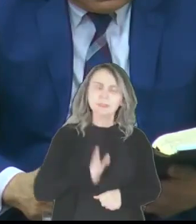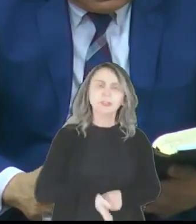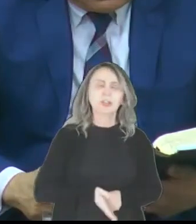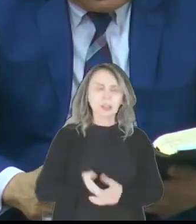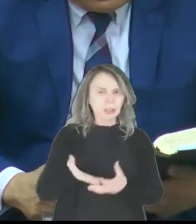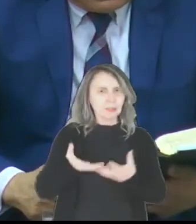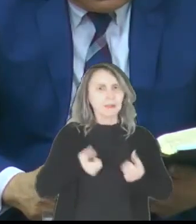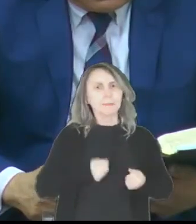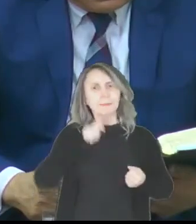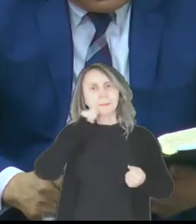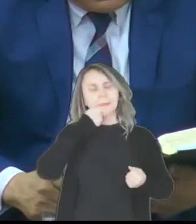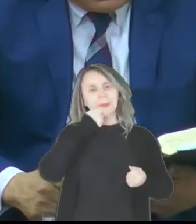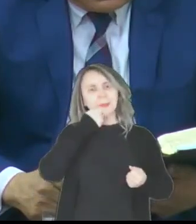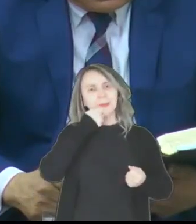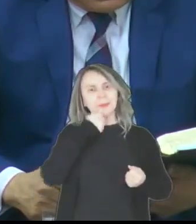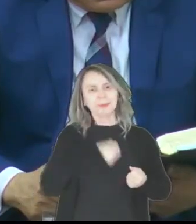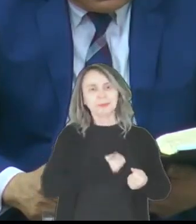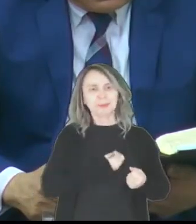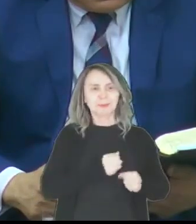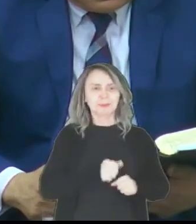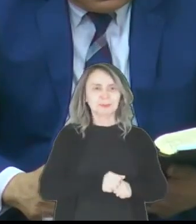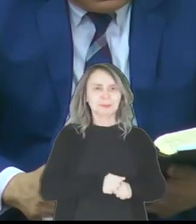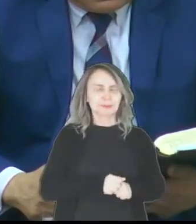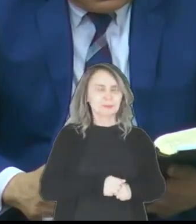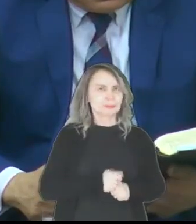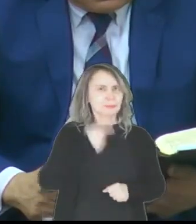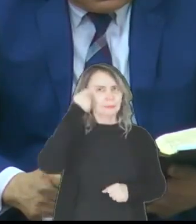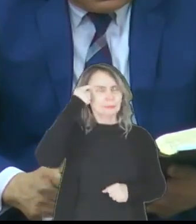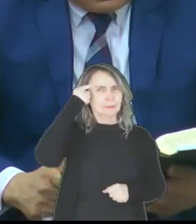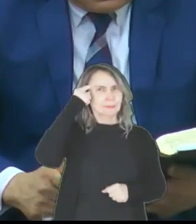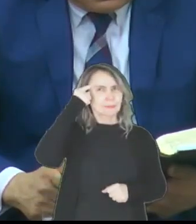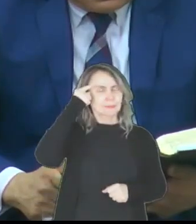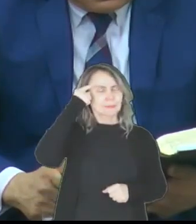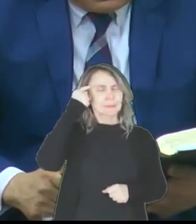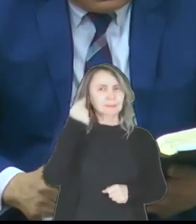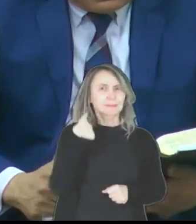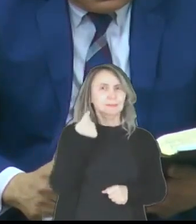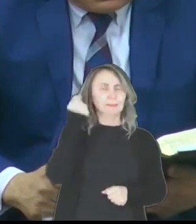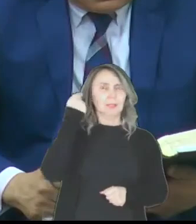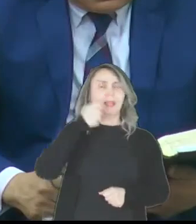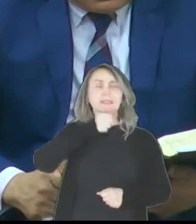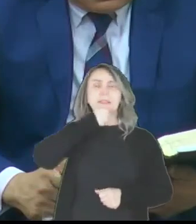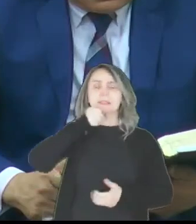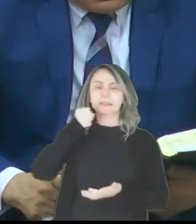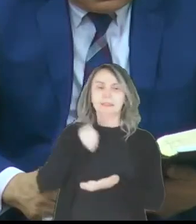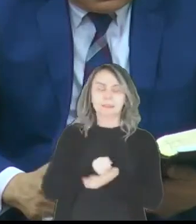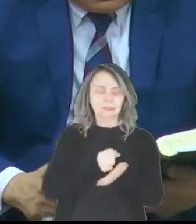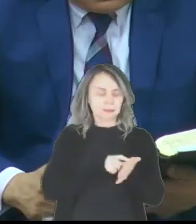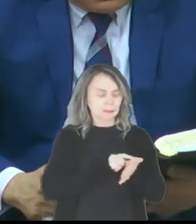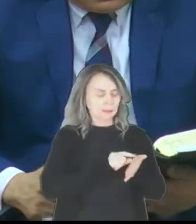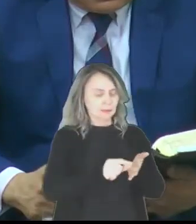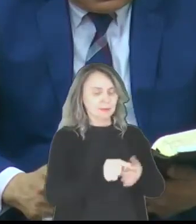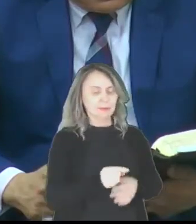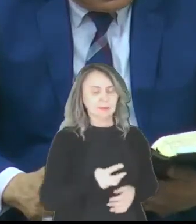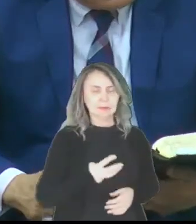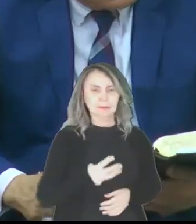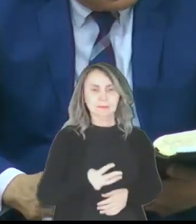vida. Olhando para o Antigo Testamento, no versículo